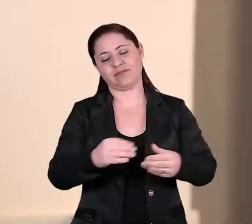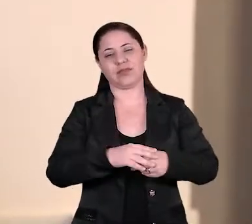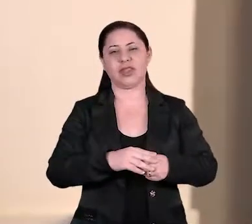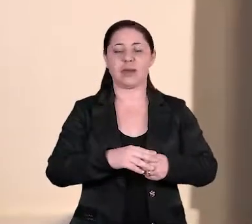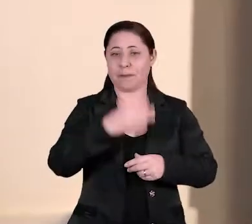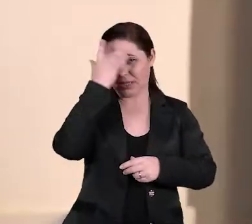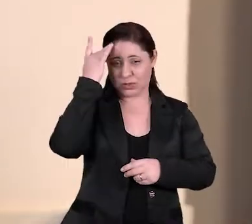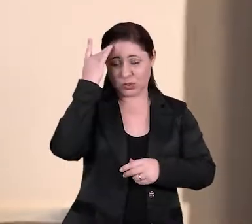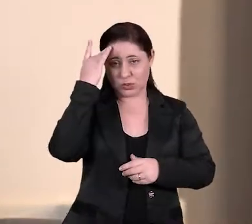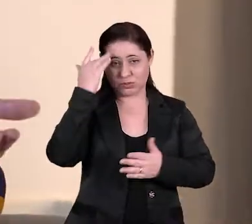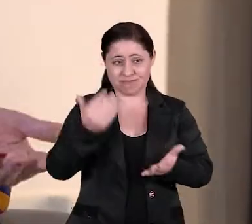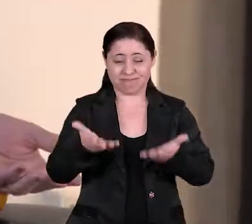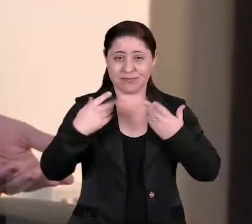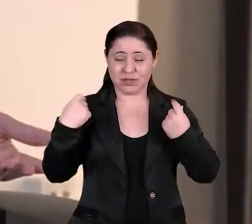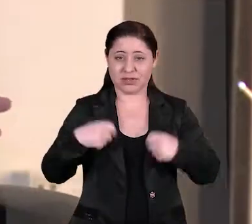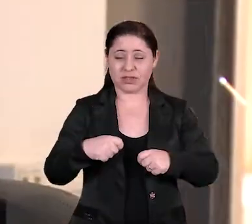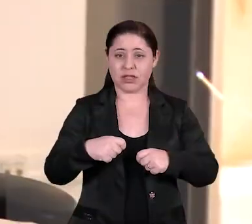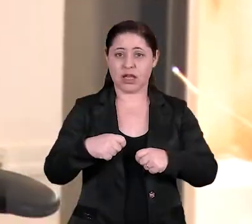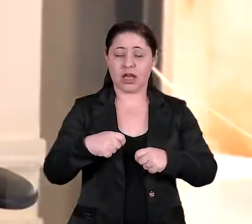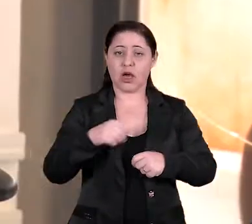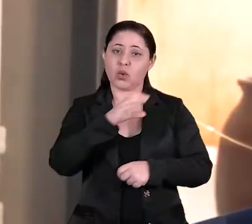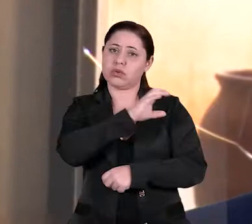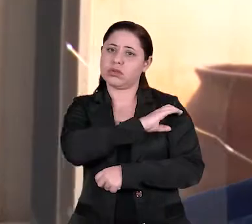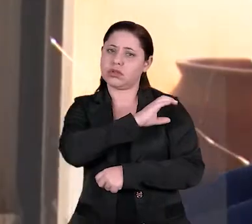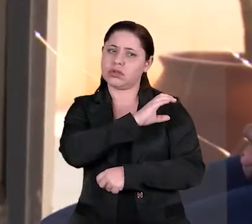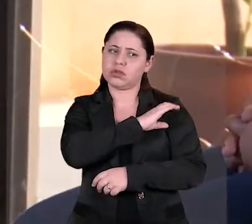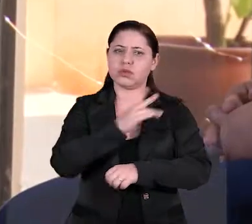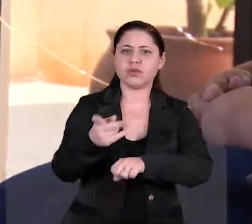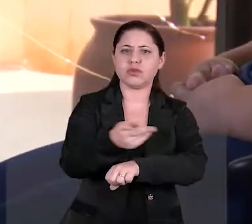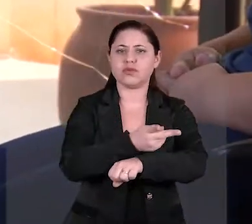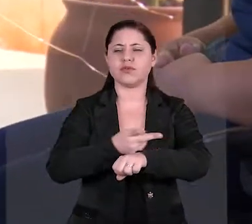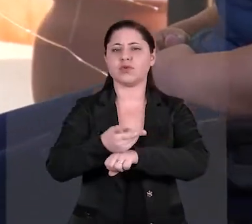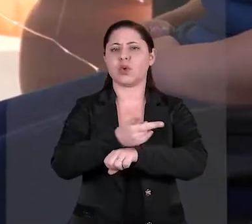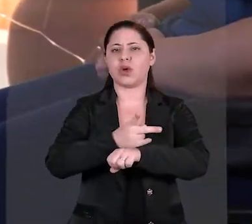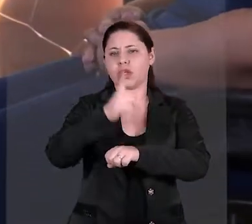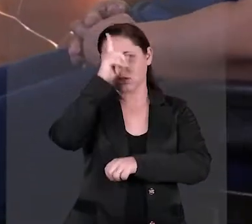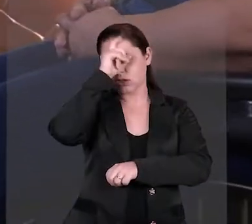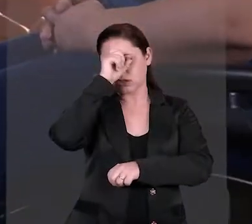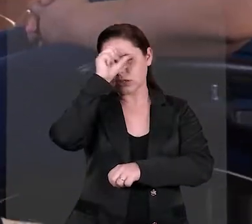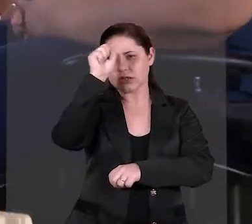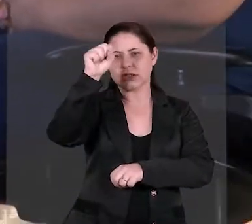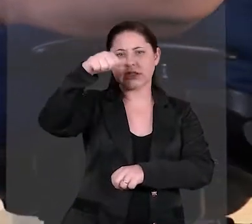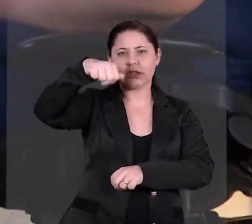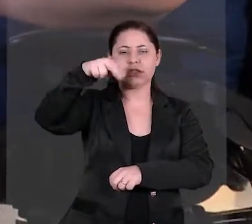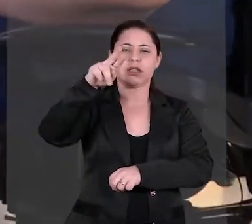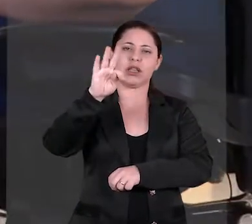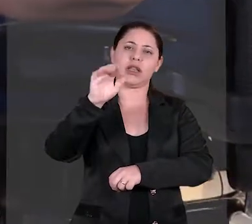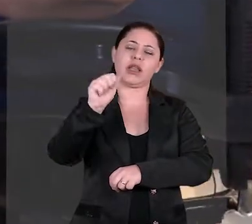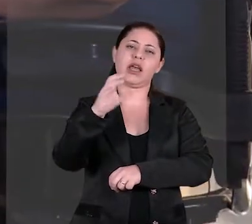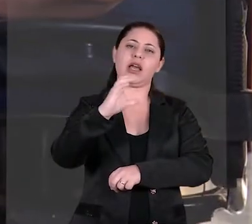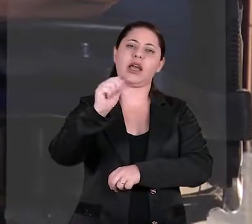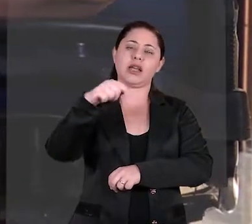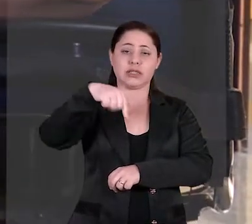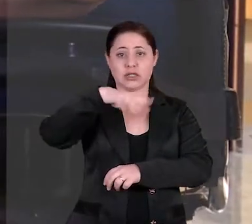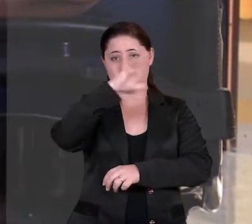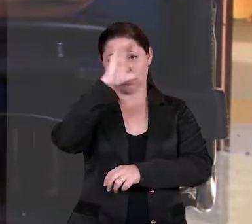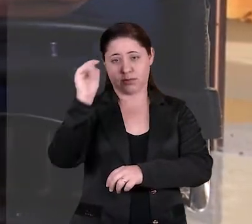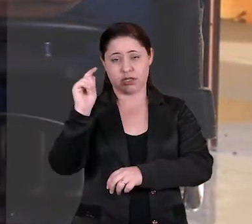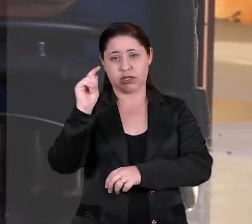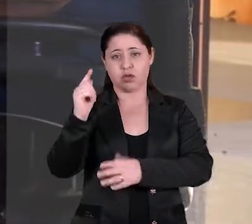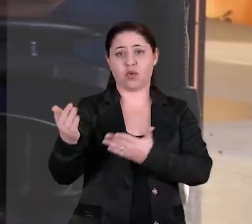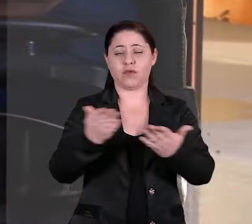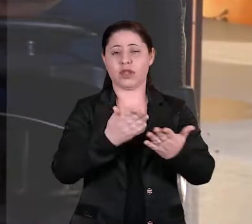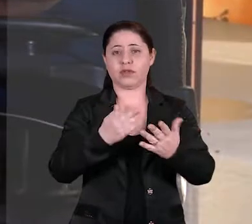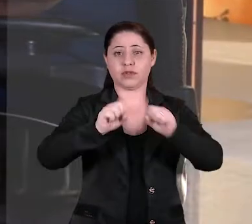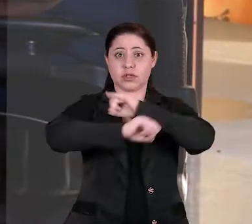de uma doação. A coordenadora da Organização de Procura de Órgãos da Associação Beneficente Santa Casa de Campo Grande é a nossa